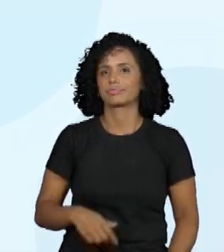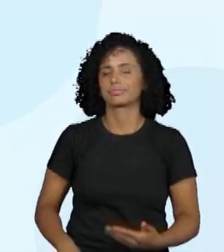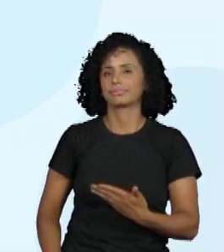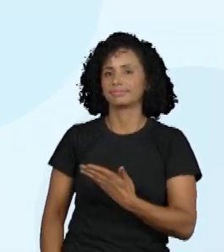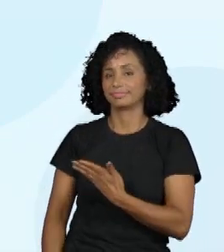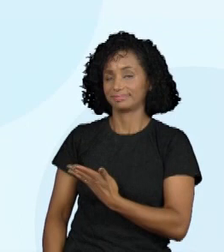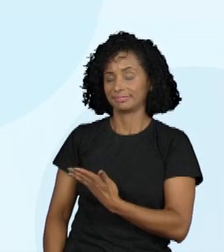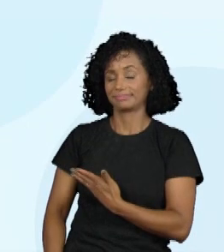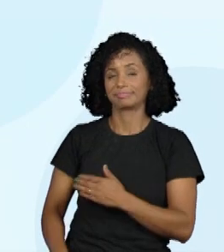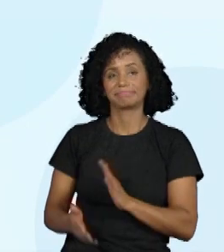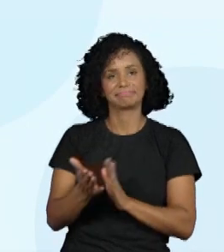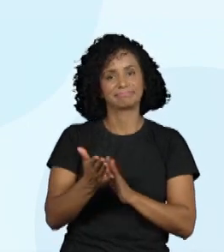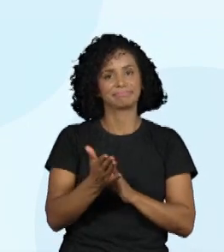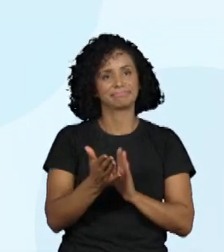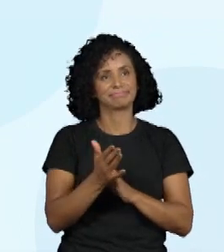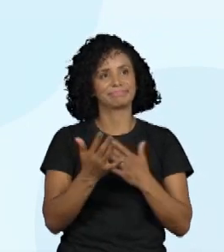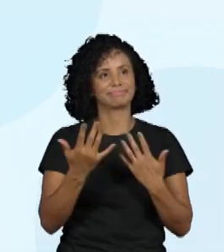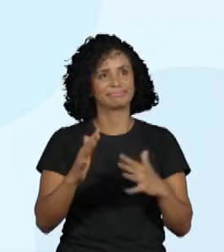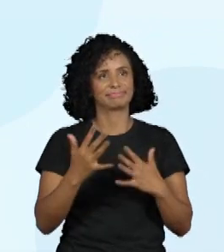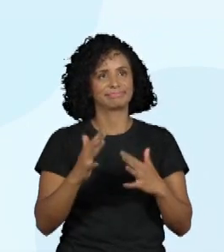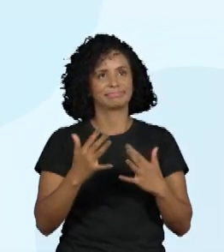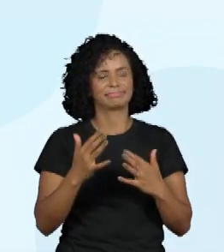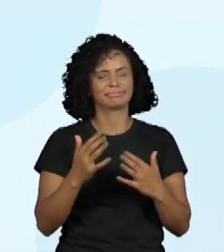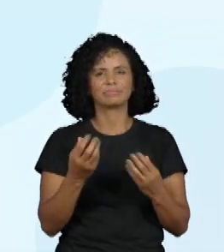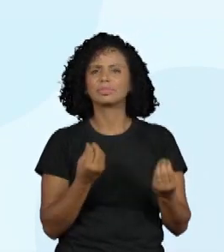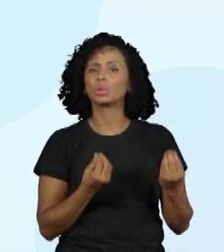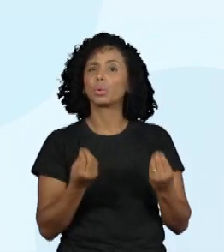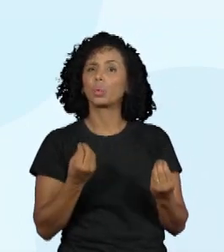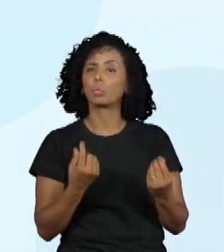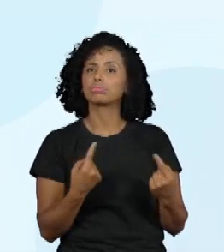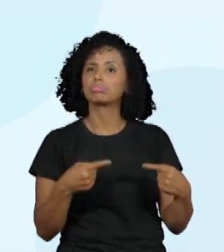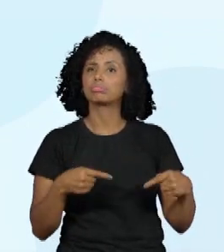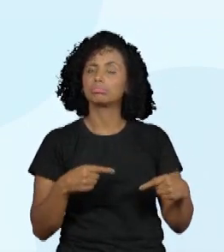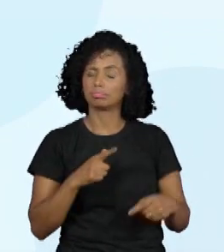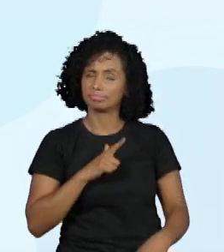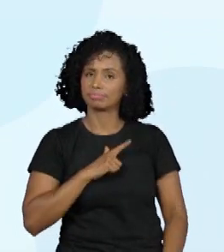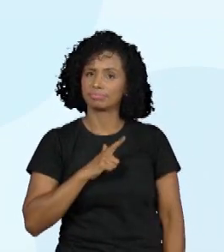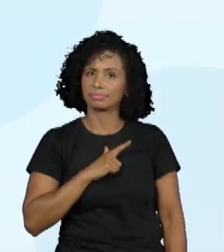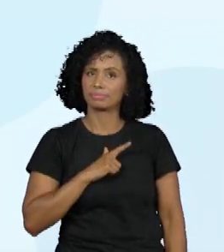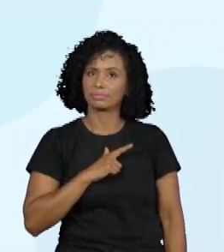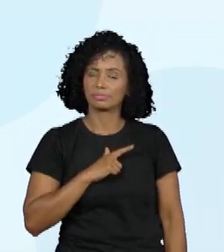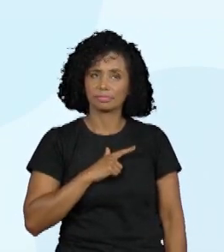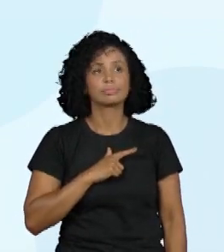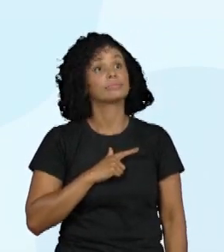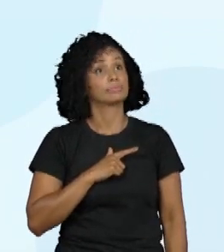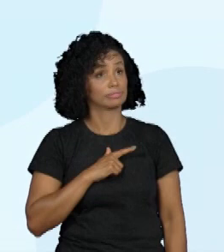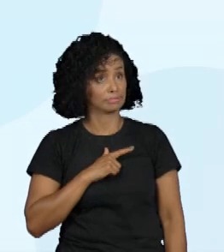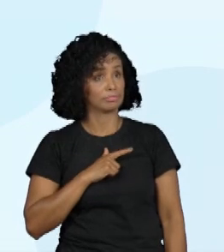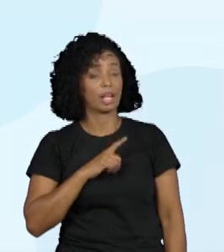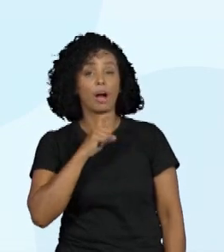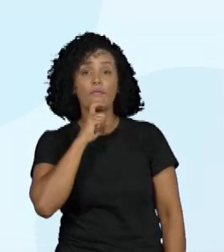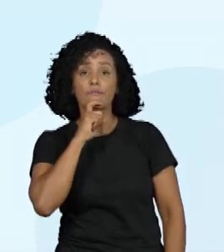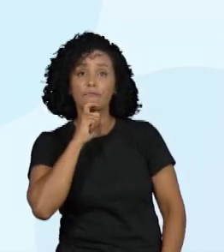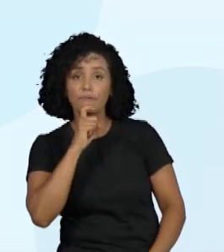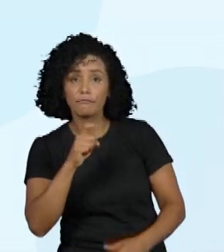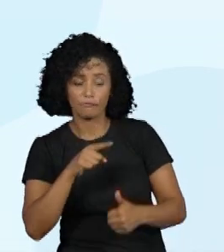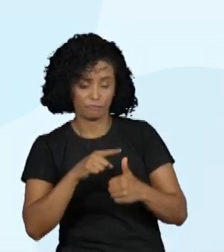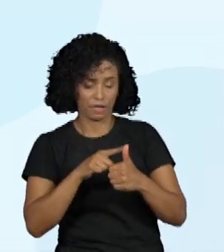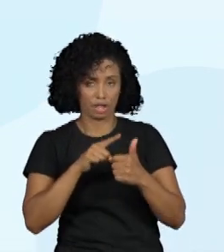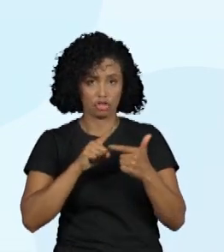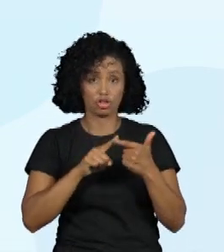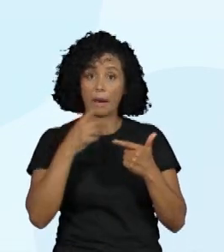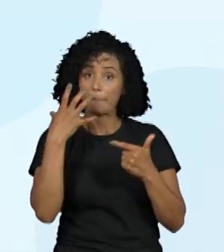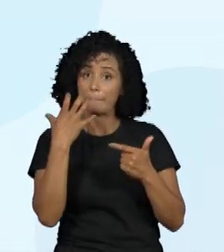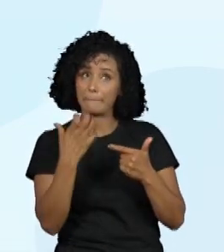57, muito bem. Muito legal. Agora vai ficar esses aí de desafio, né, professora? Sim, isso daqui agora é desafio para os estudantes